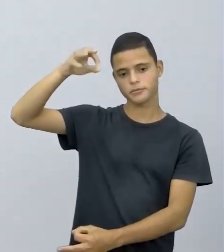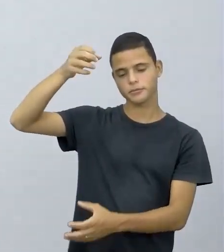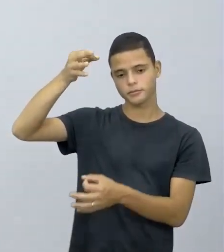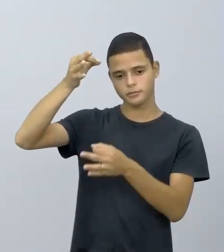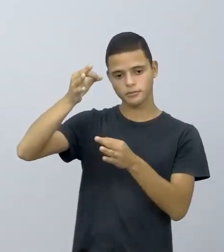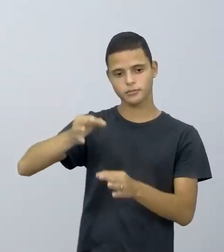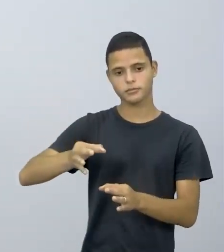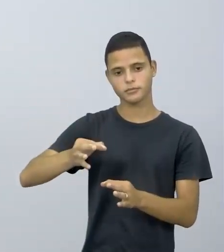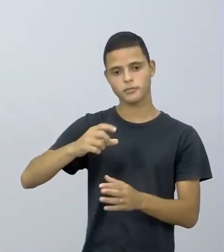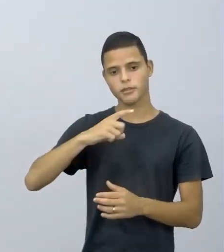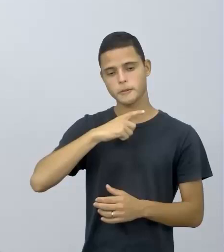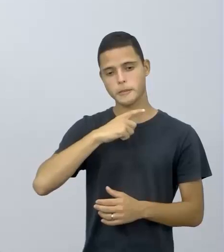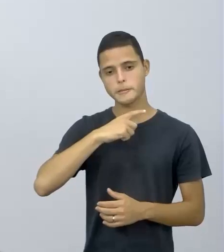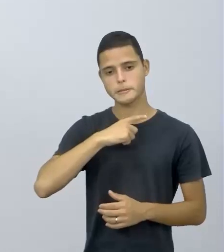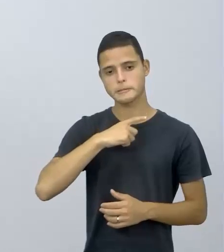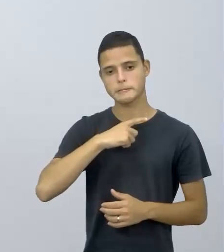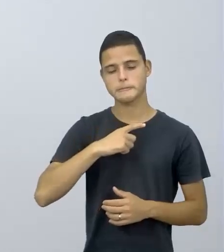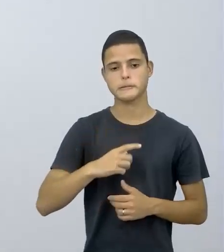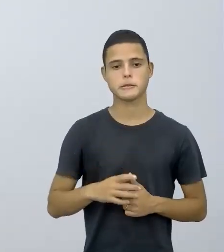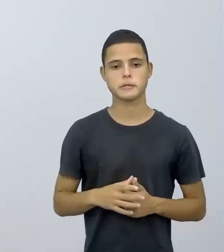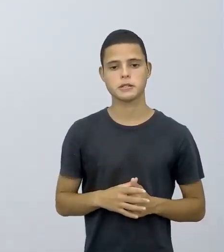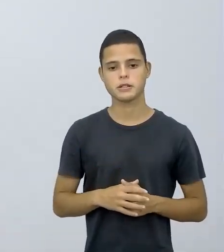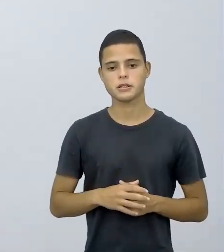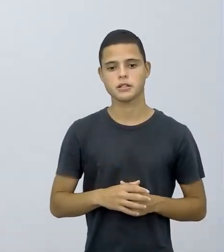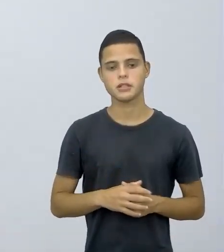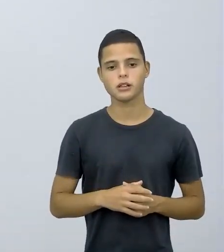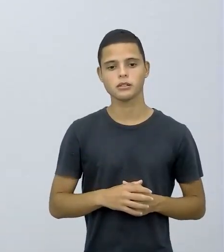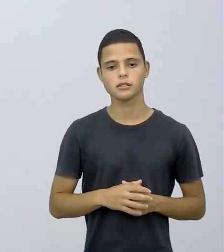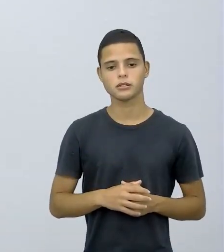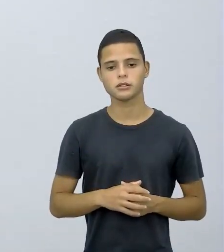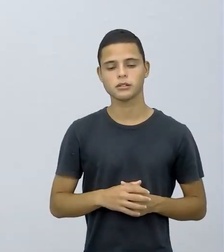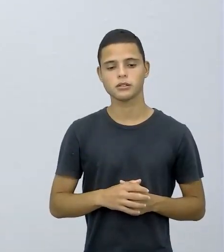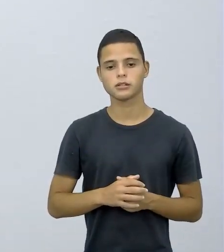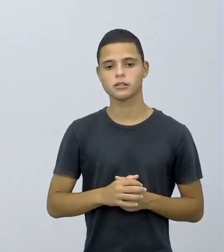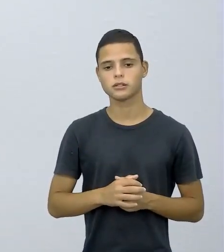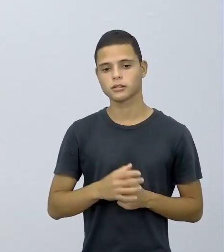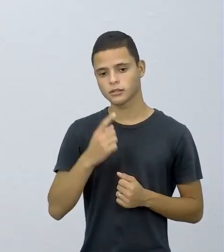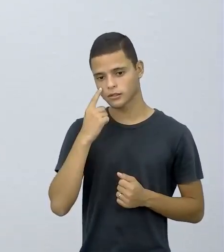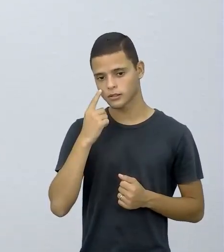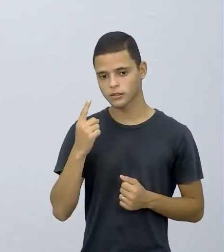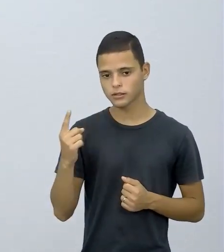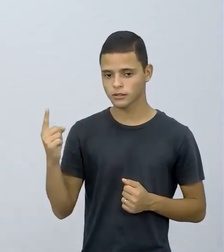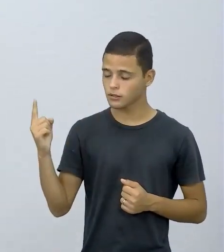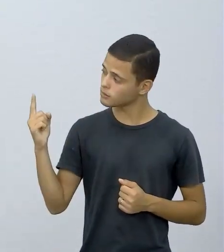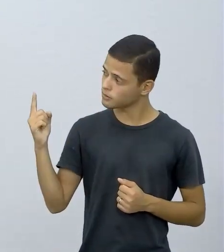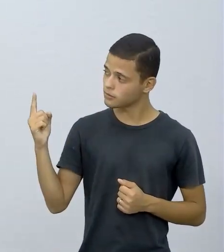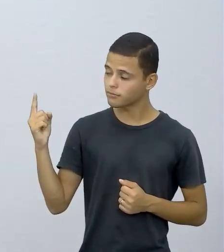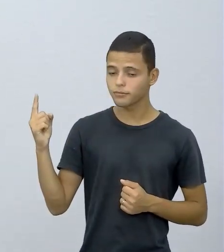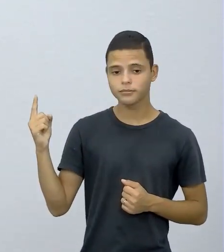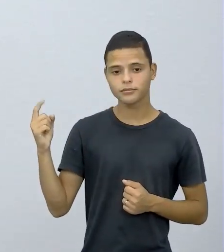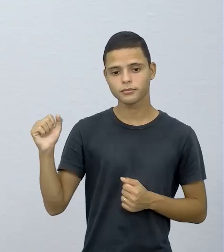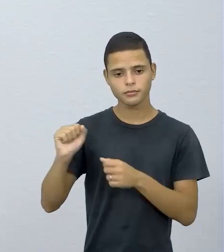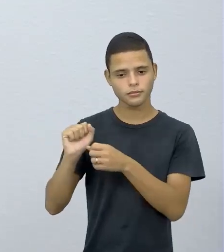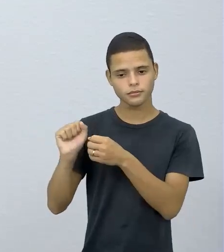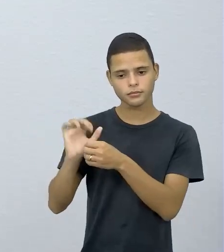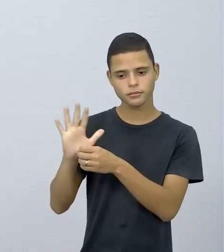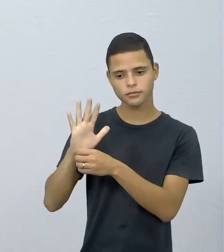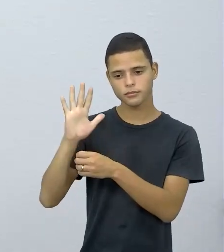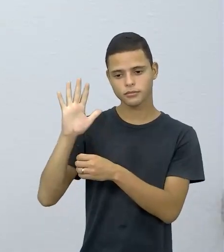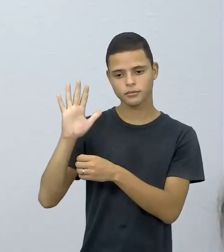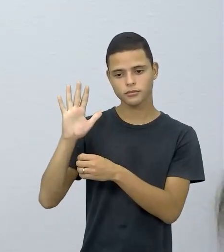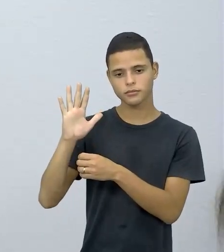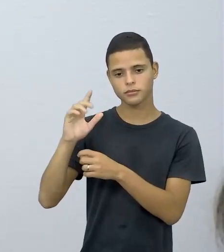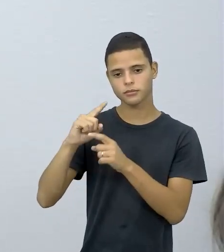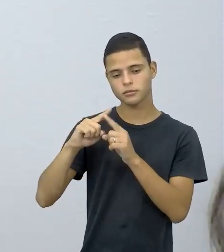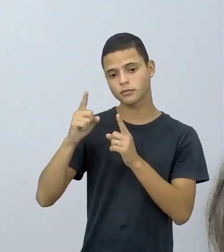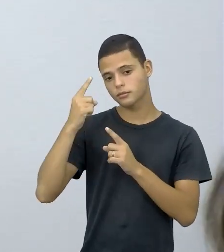mangueira, ó, tem uma bolha, tira a mão aqui da frente, por favor. Olha só, tira a mão aqui da frente. Tem uma bolinha de gás aqui, porque eu não consegui. Mas